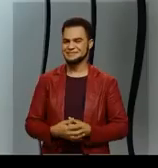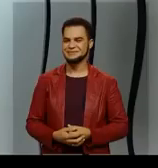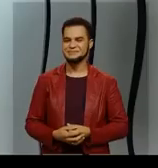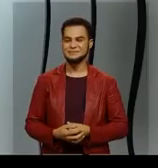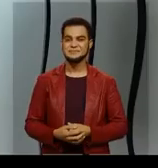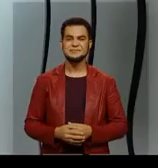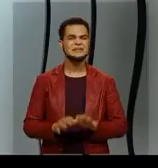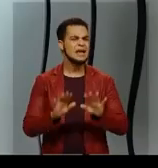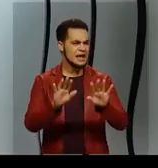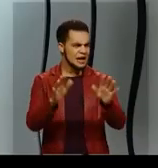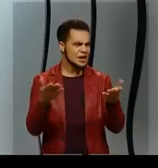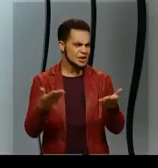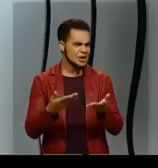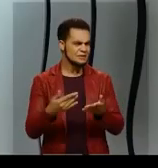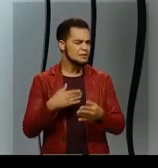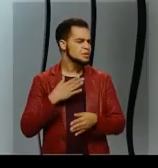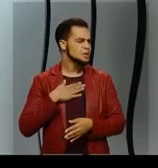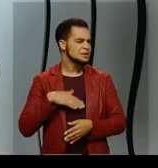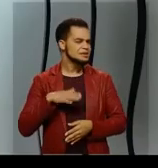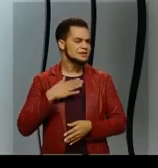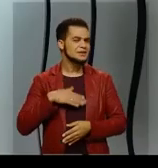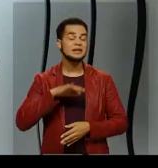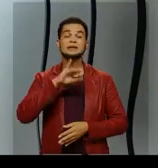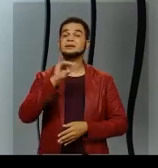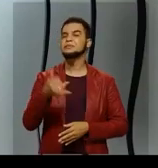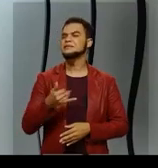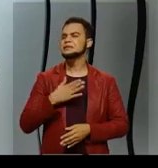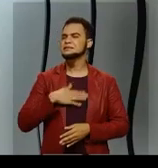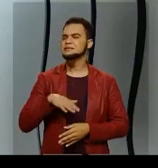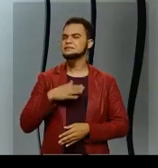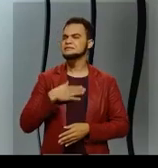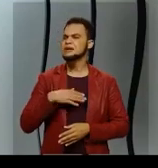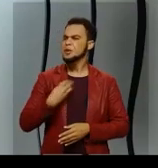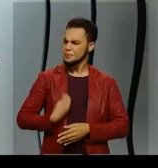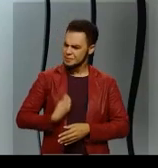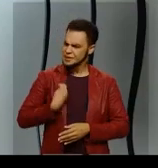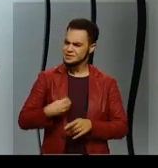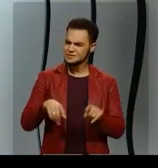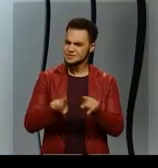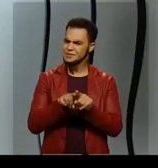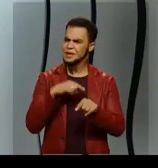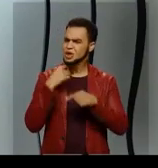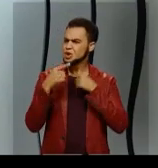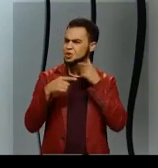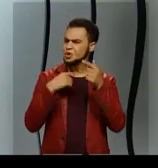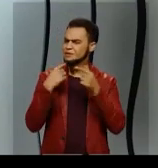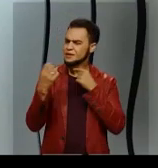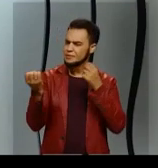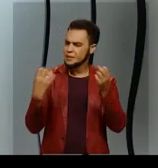fazer agora um intervalo. Aproveite a pausa e participe você também do Tira